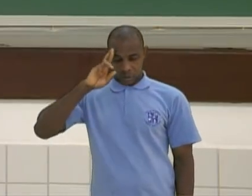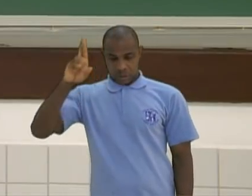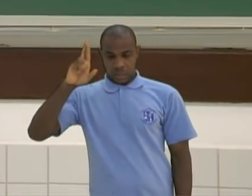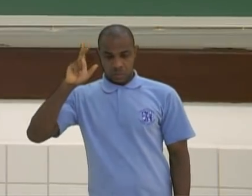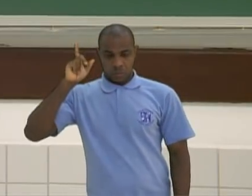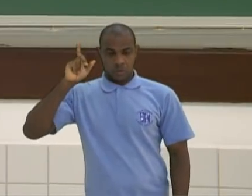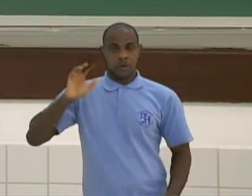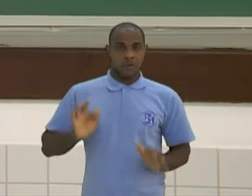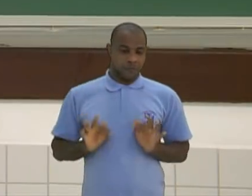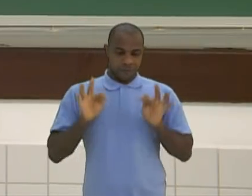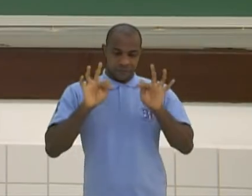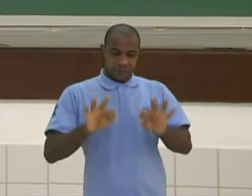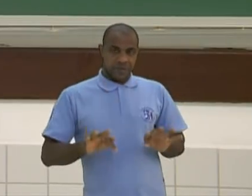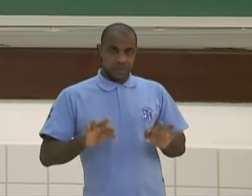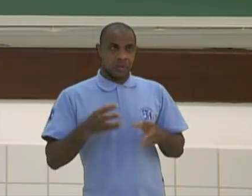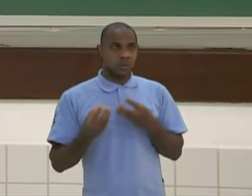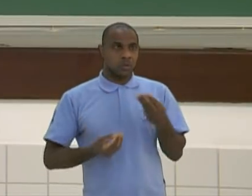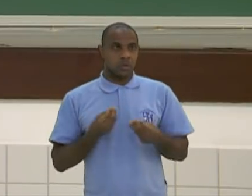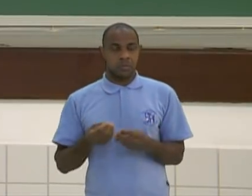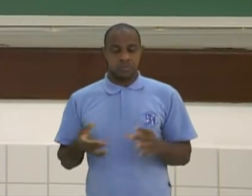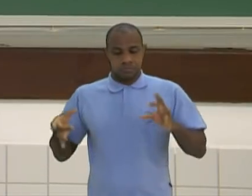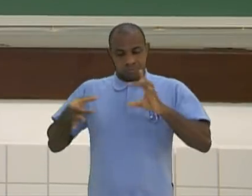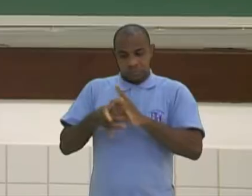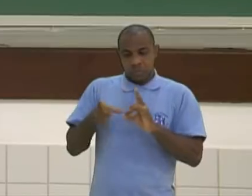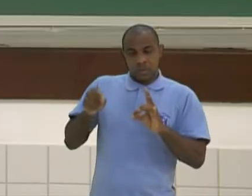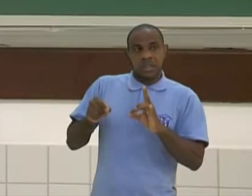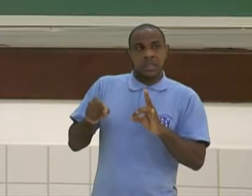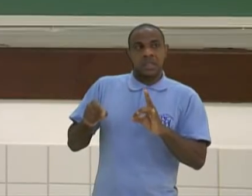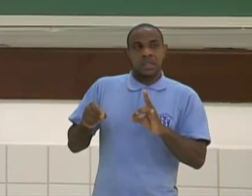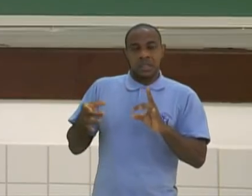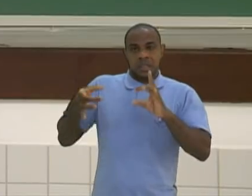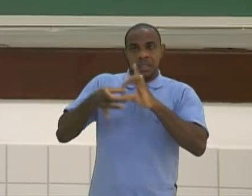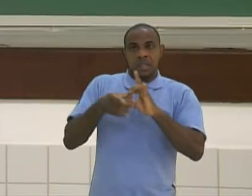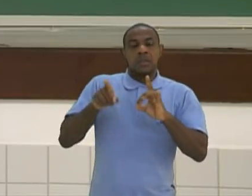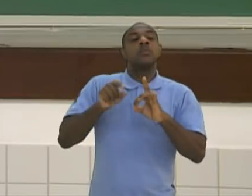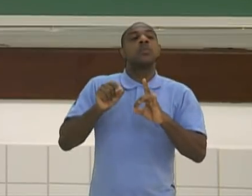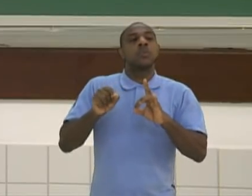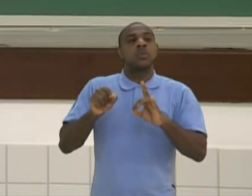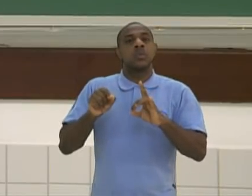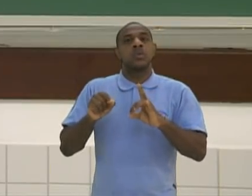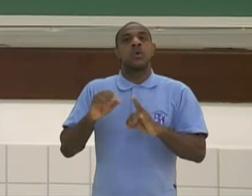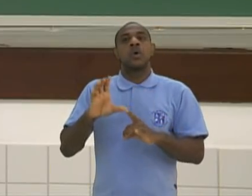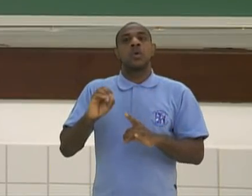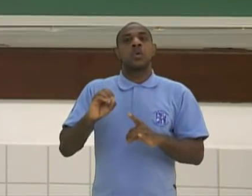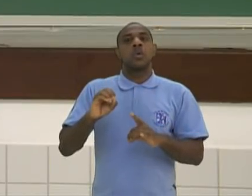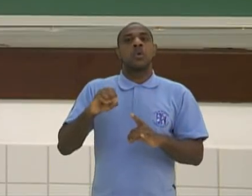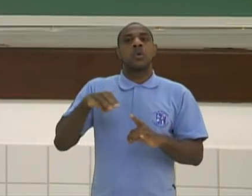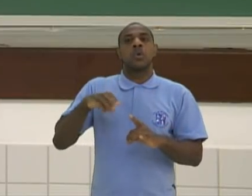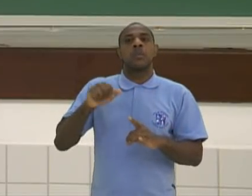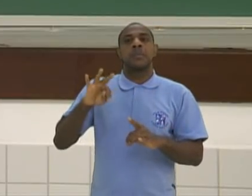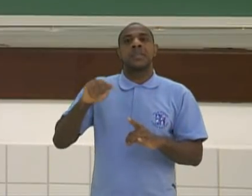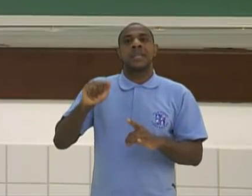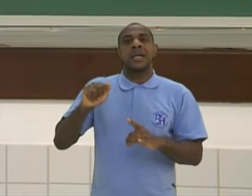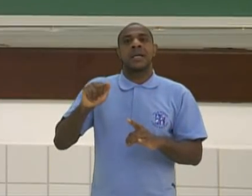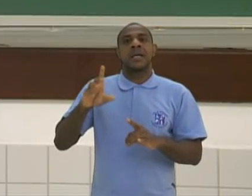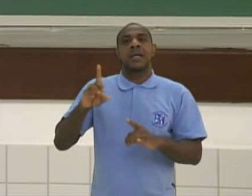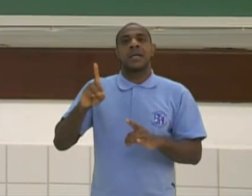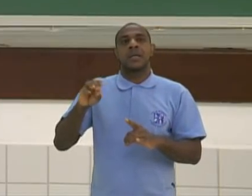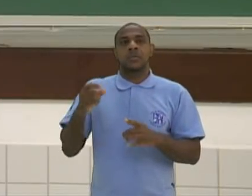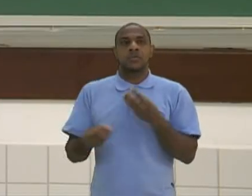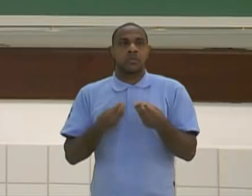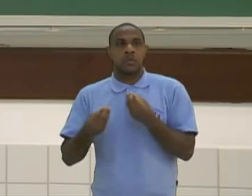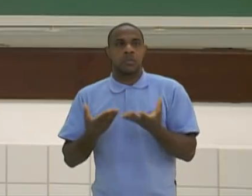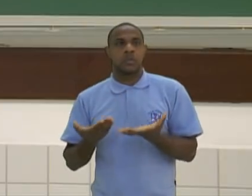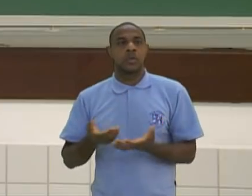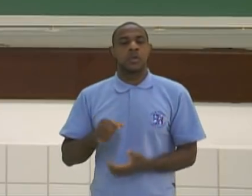foi de origem do colonato romana, com a origem ligada ao comitatus germânico. Por isso que falar que